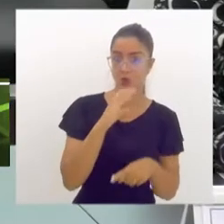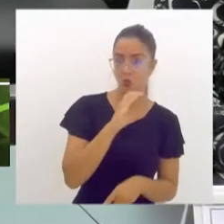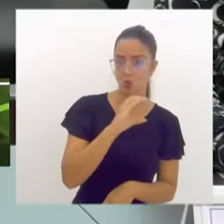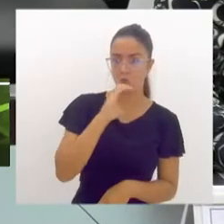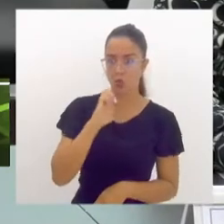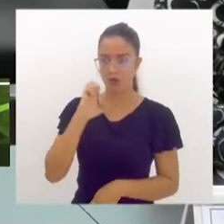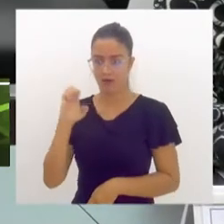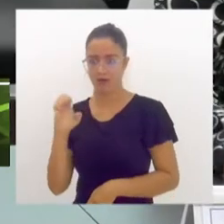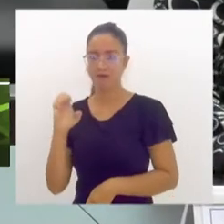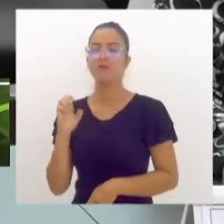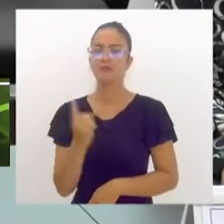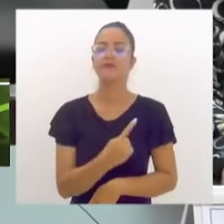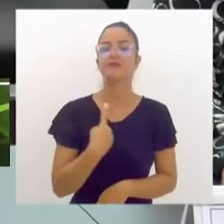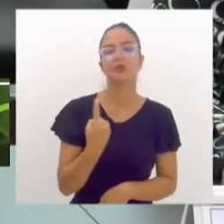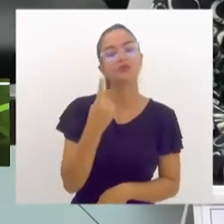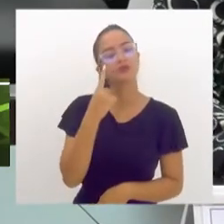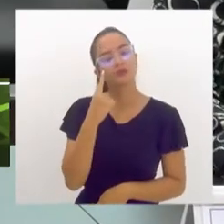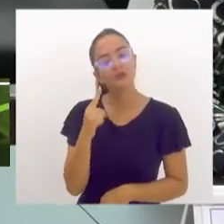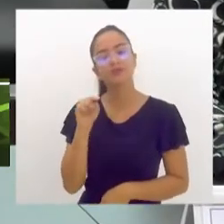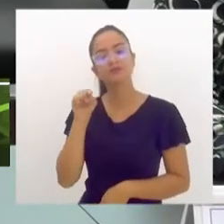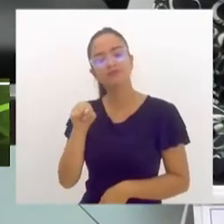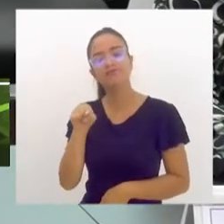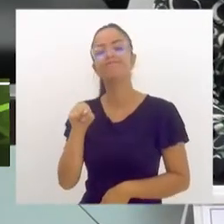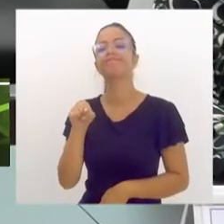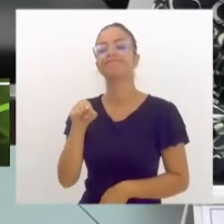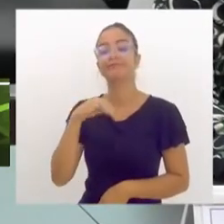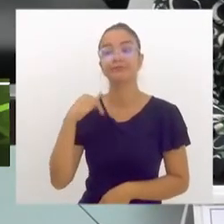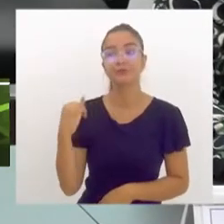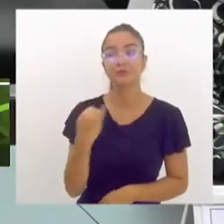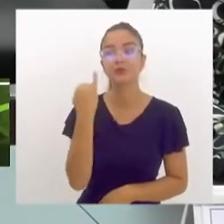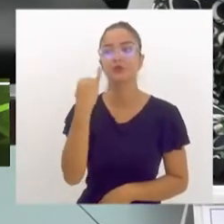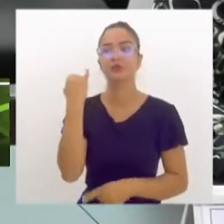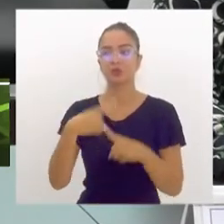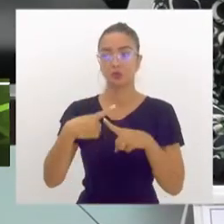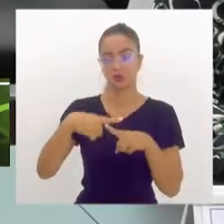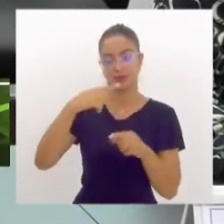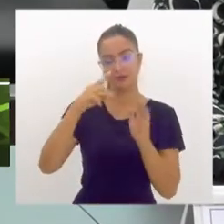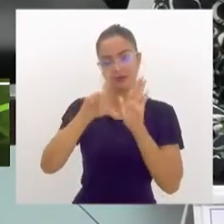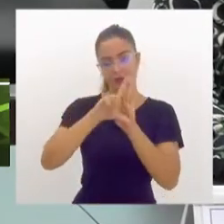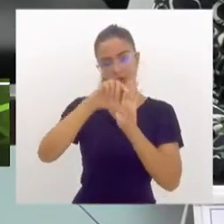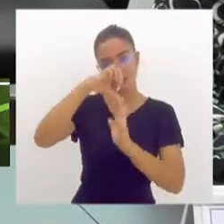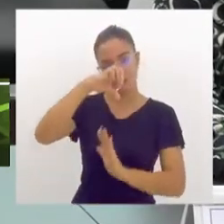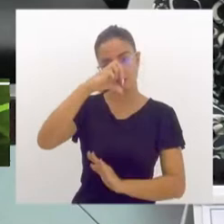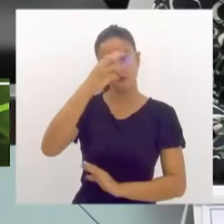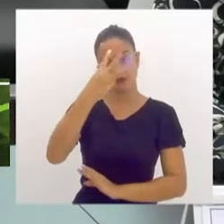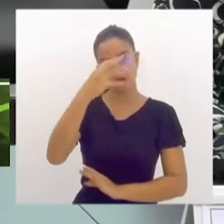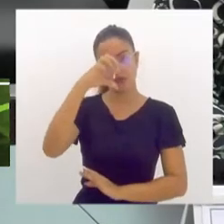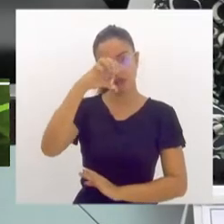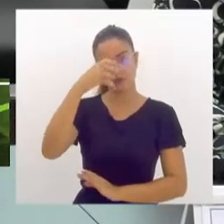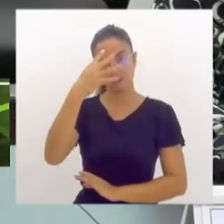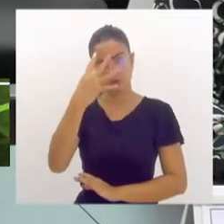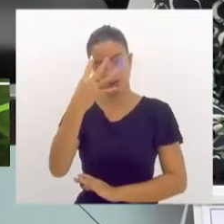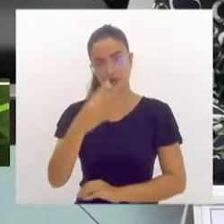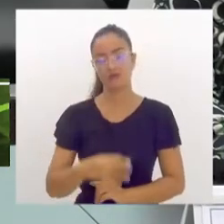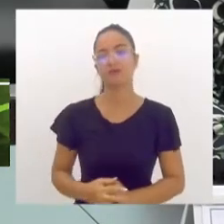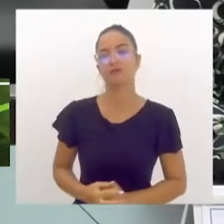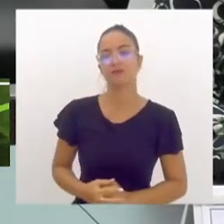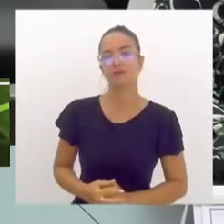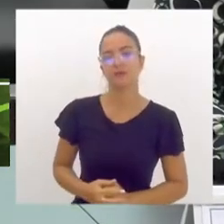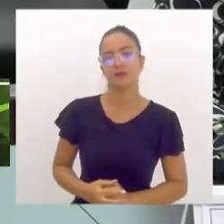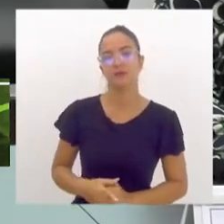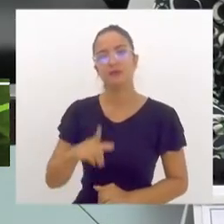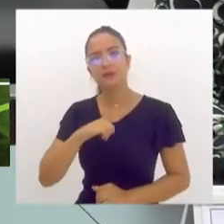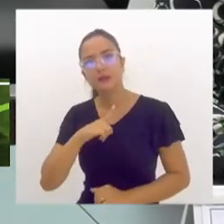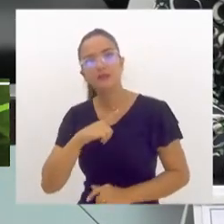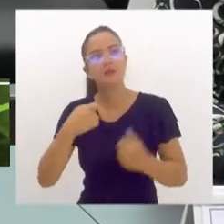Educação adotou no advento da Lei 9.394, quando reúne as demandas do